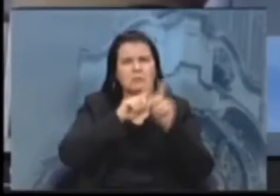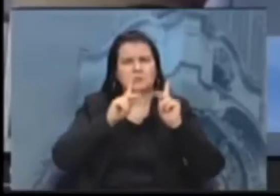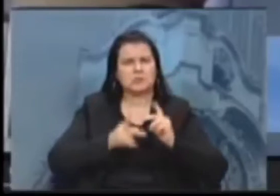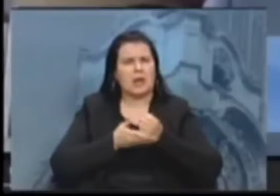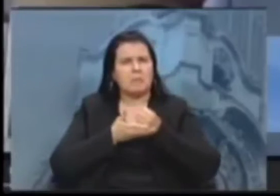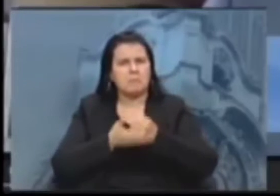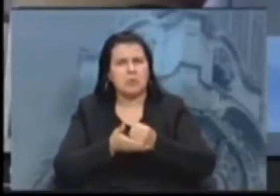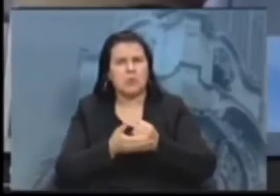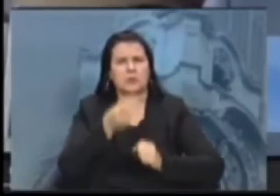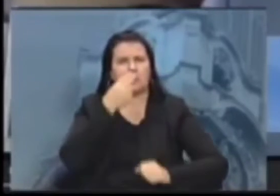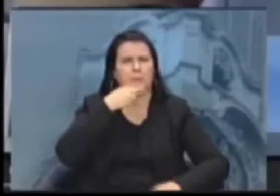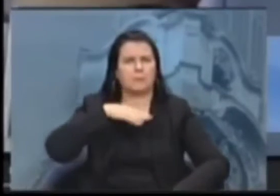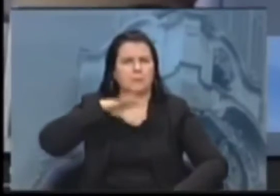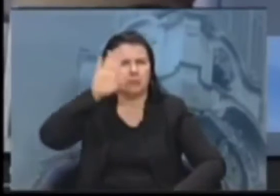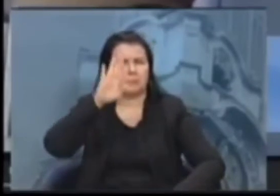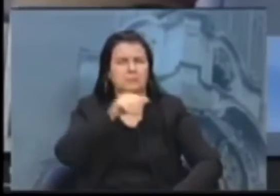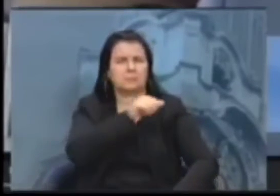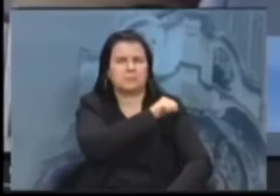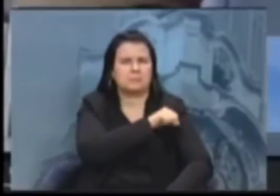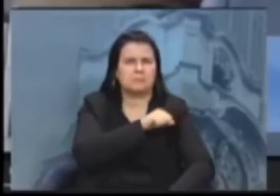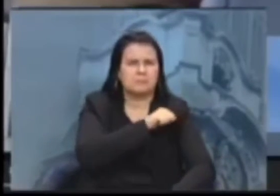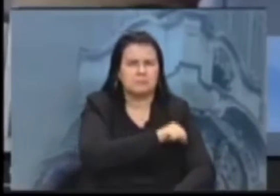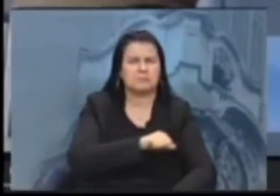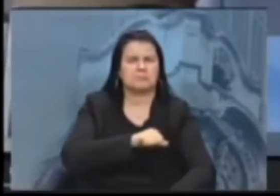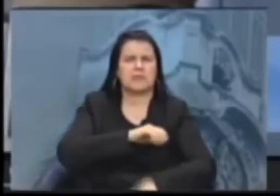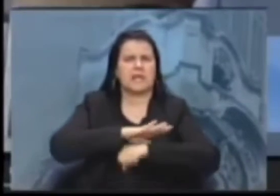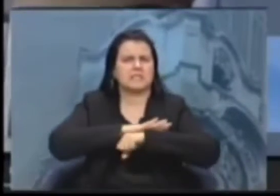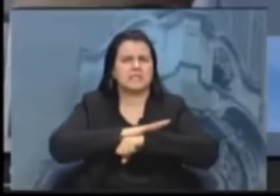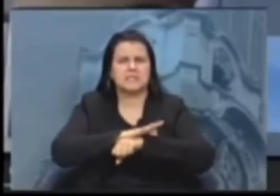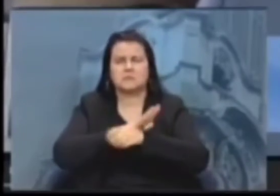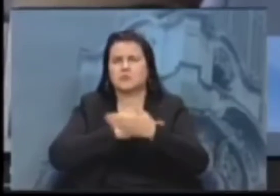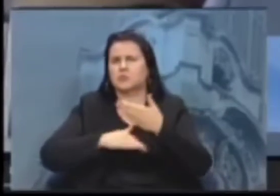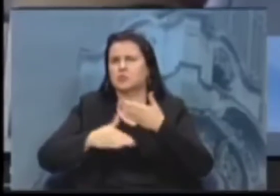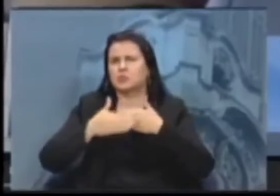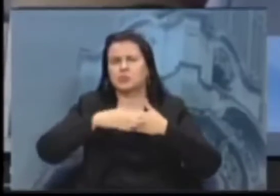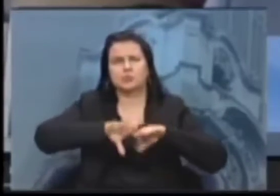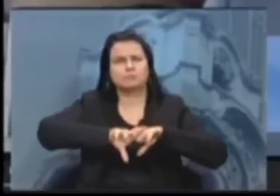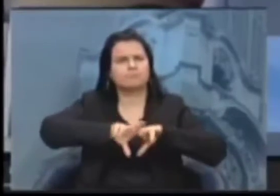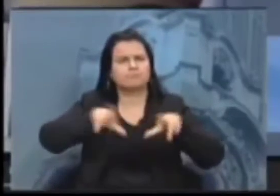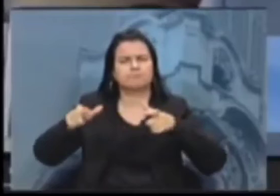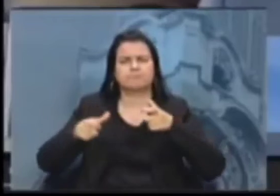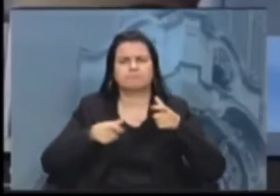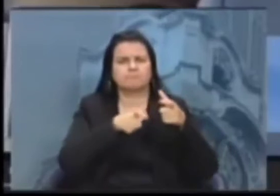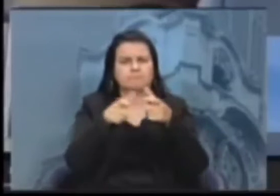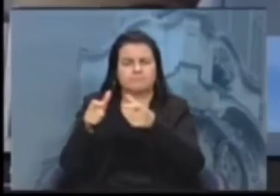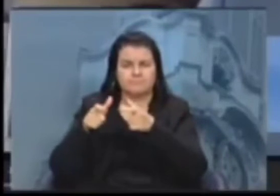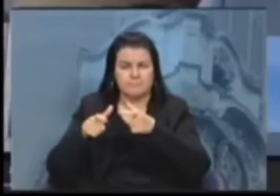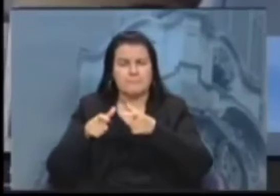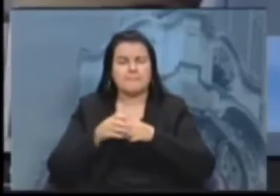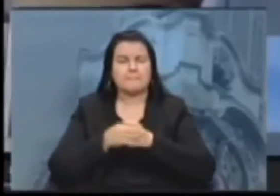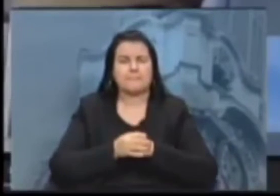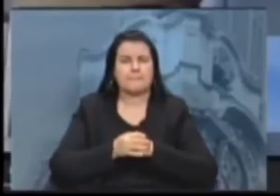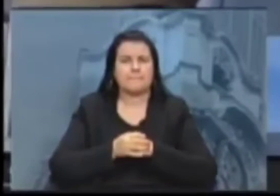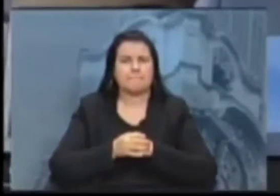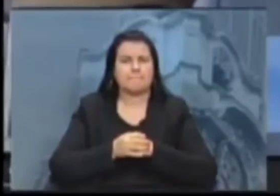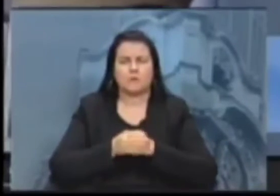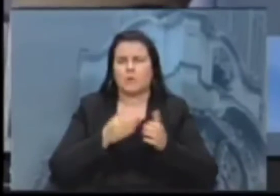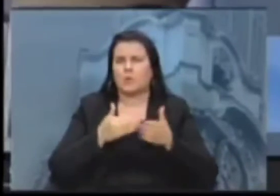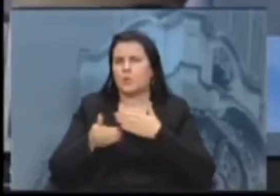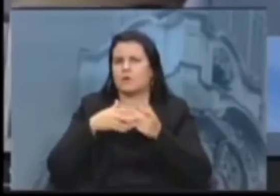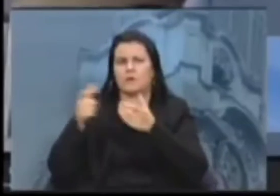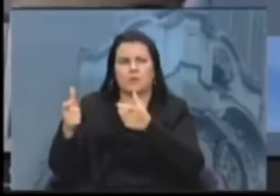o fascismo, o racismo, em todos os seus espaços e onde quer que ele